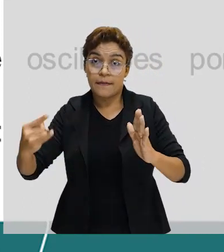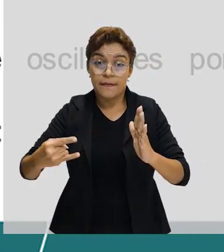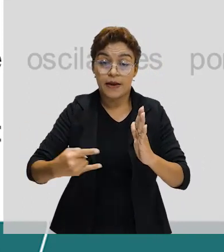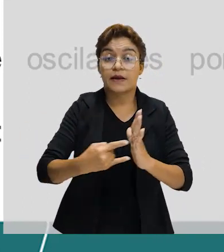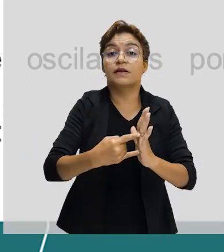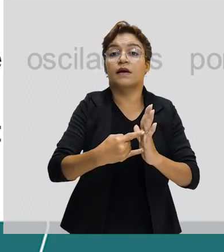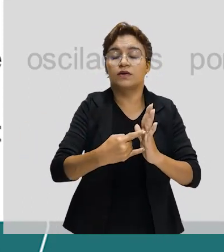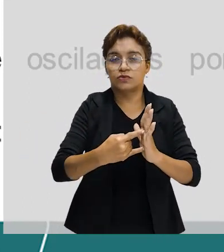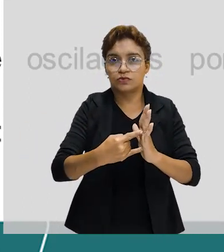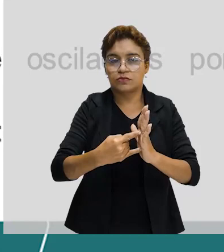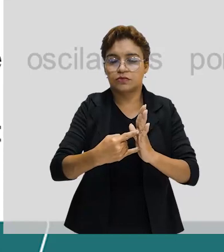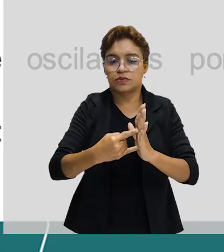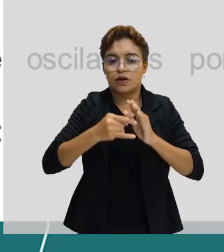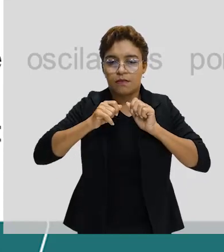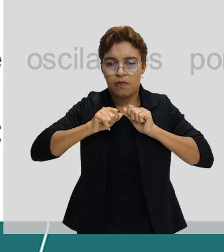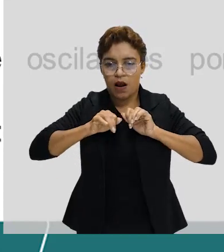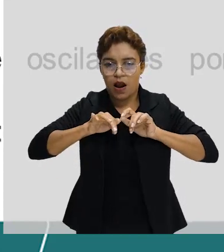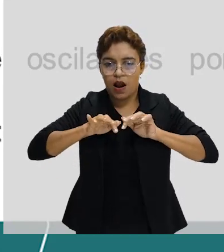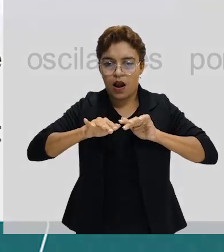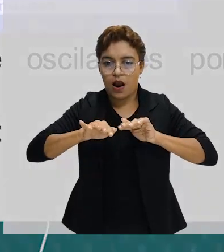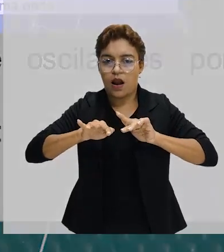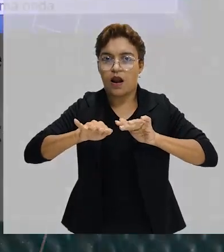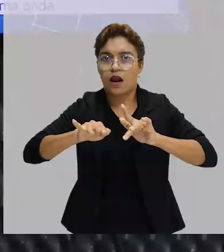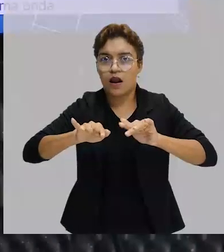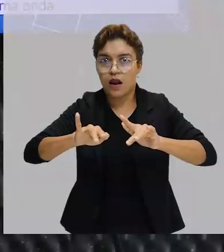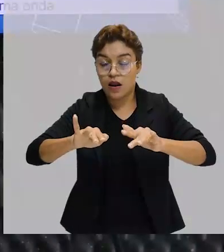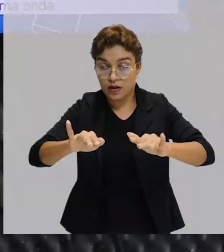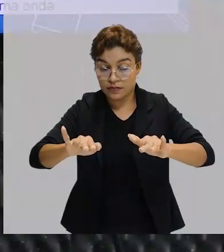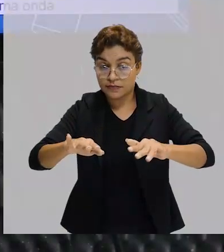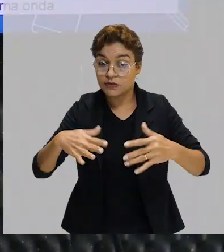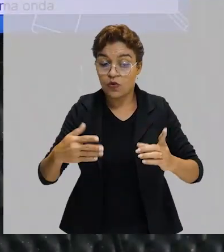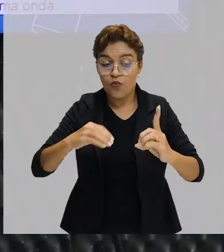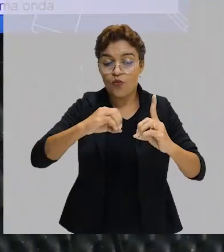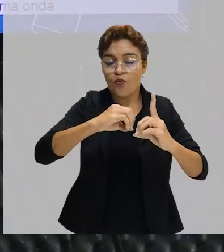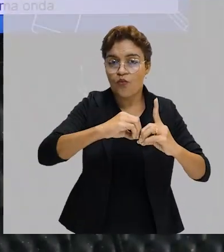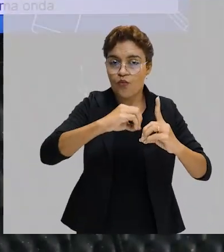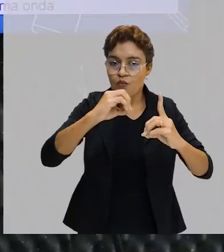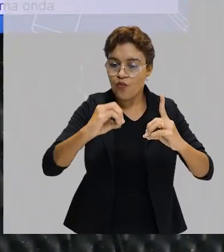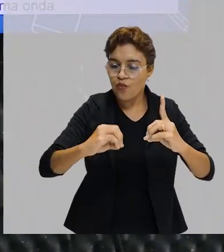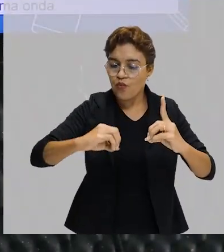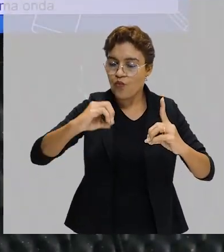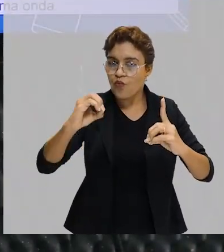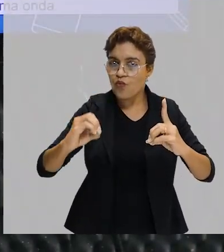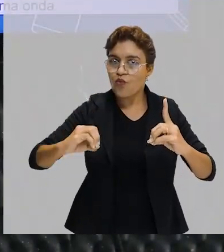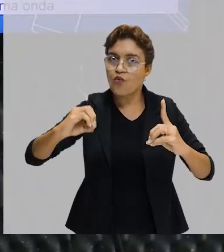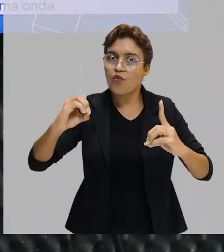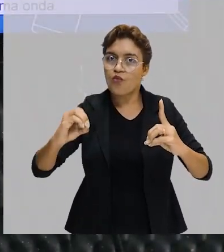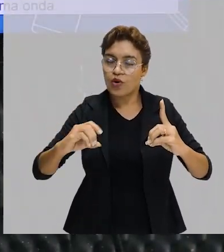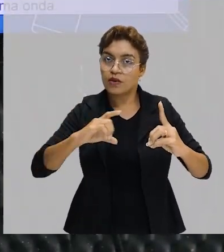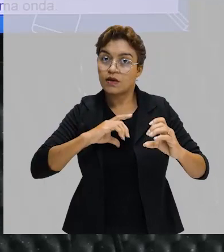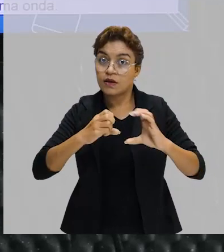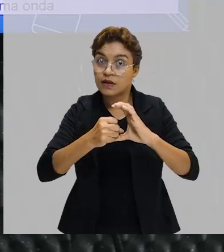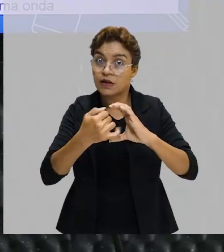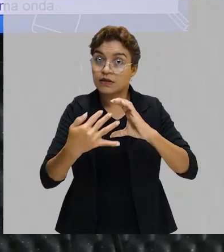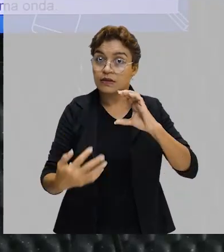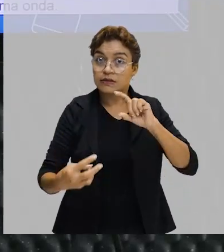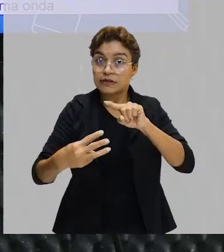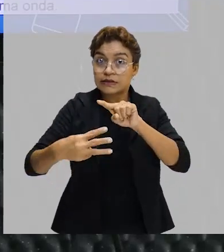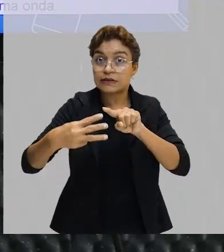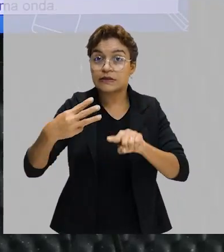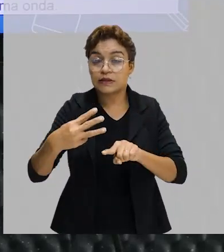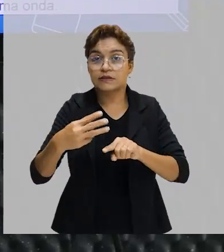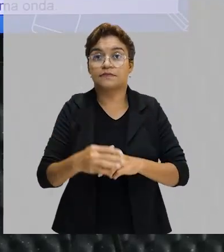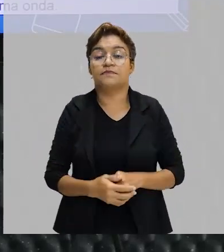vão se propagar no espaço. Então essas ondas elas vão ser caracterizadas por três grandezas, né?